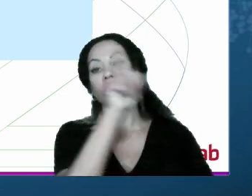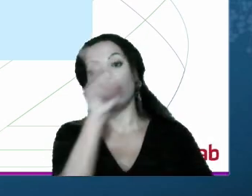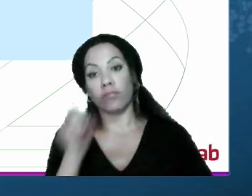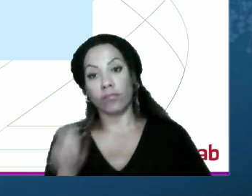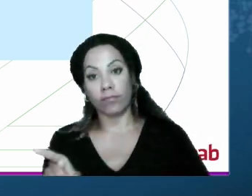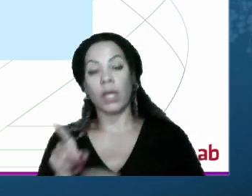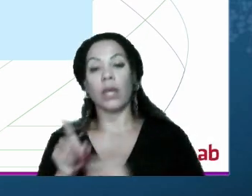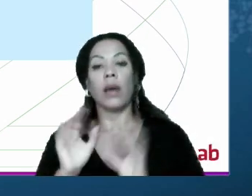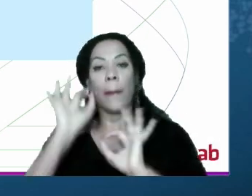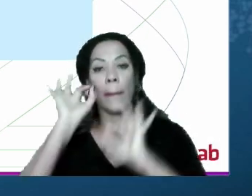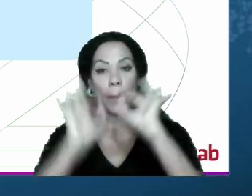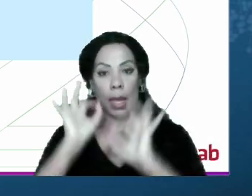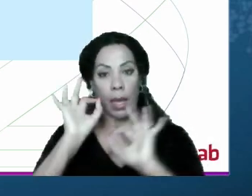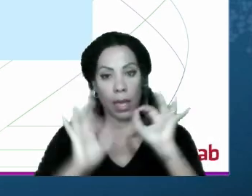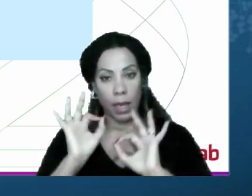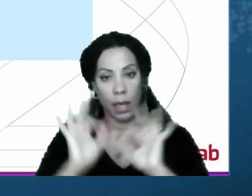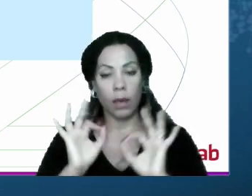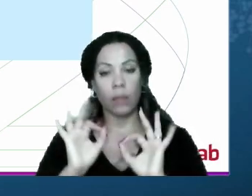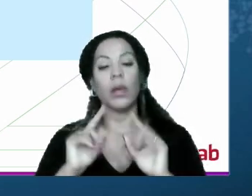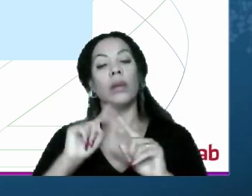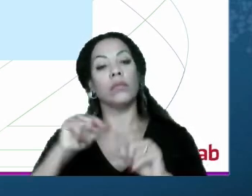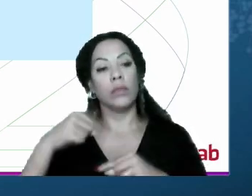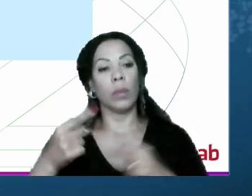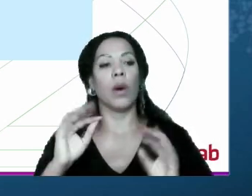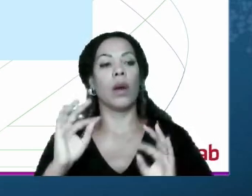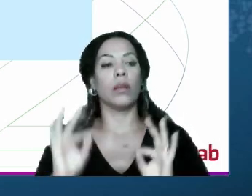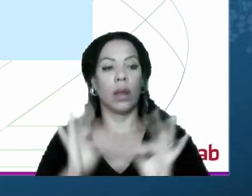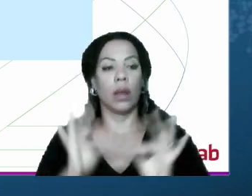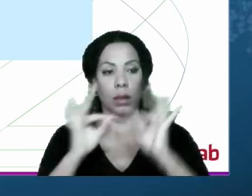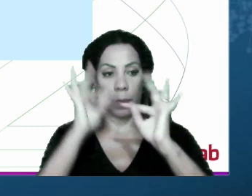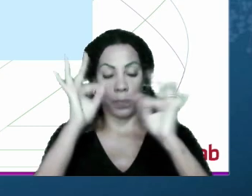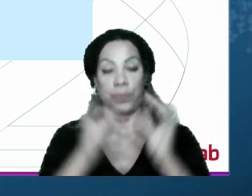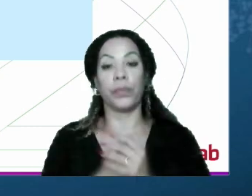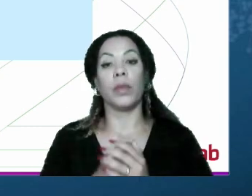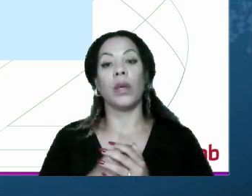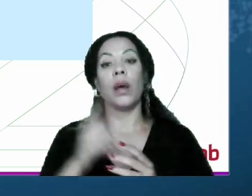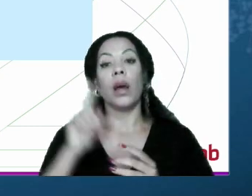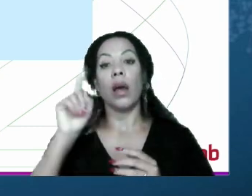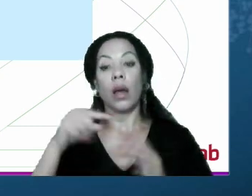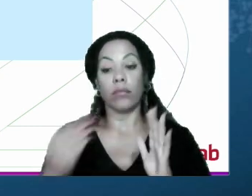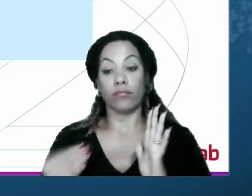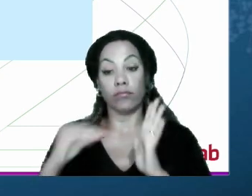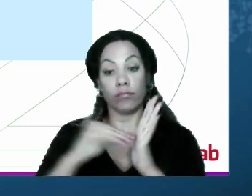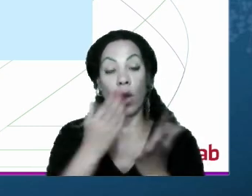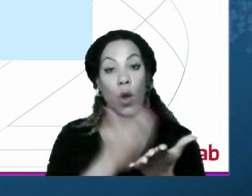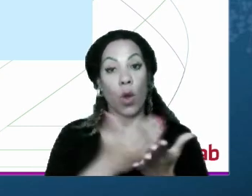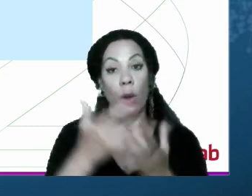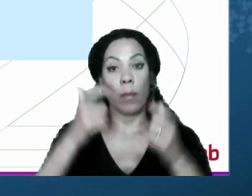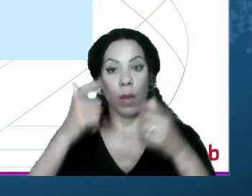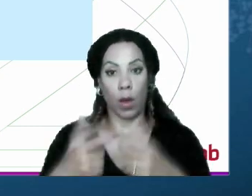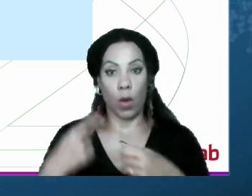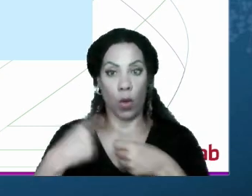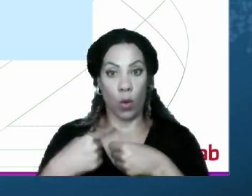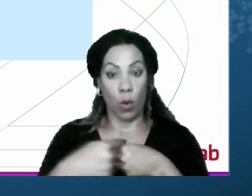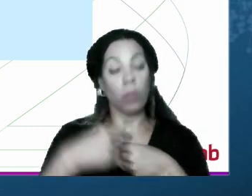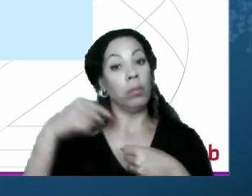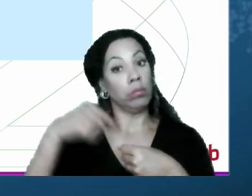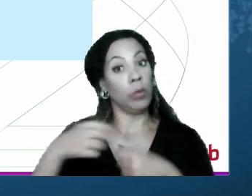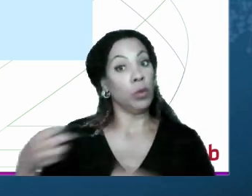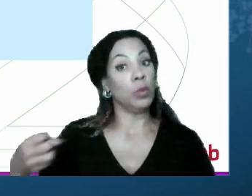serem tratados. É uma produção implementada localmente, bastante